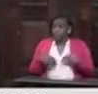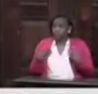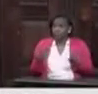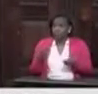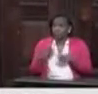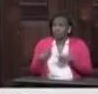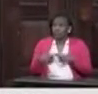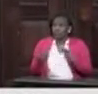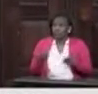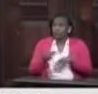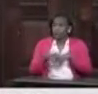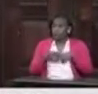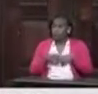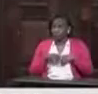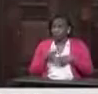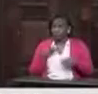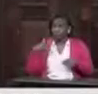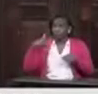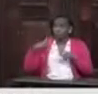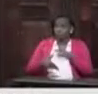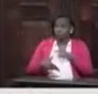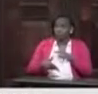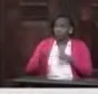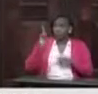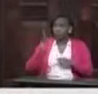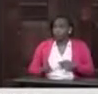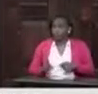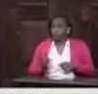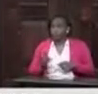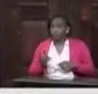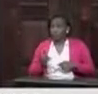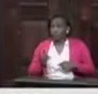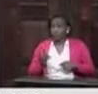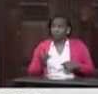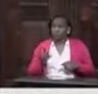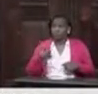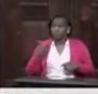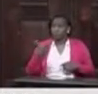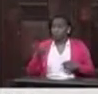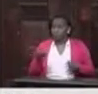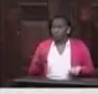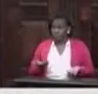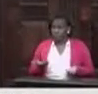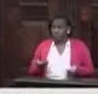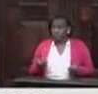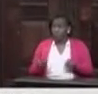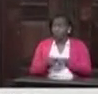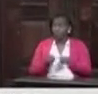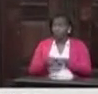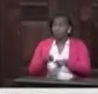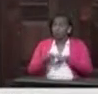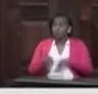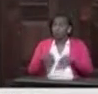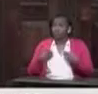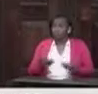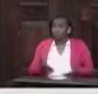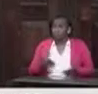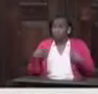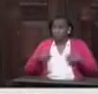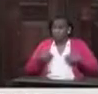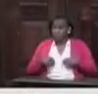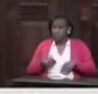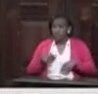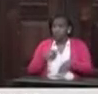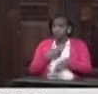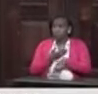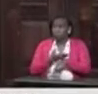motivo eu vou cortar esse direito aos 21 anos de idade? E por que motivo eu tenho que a todo